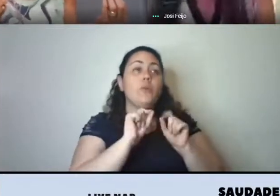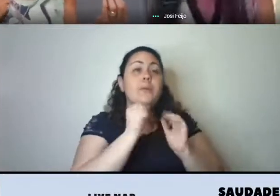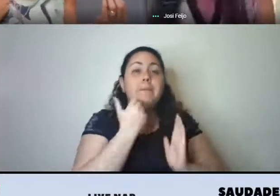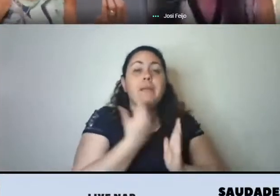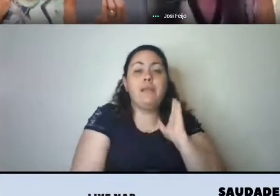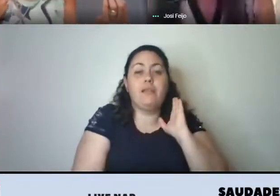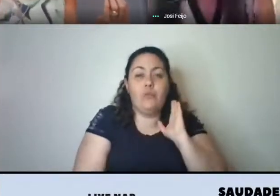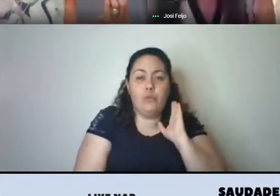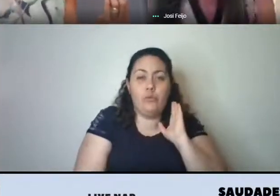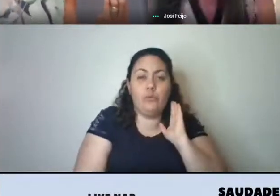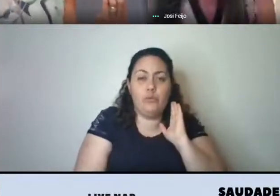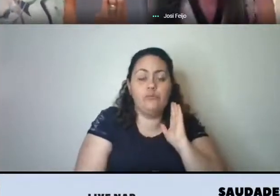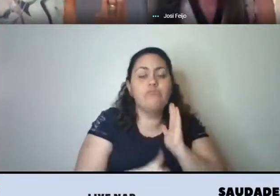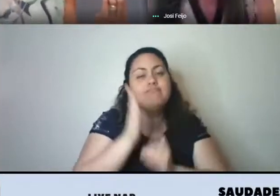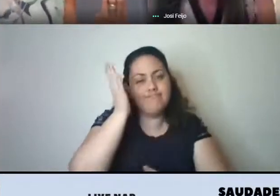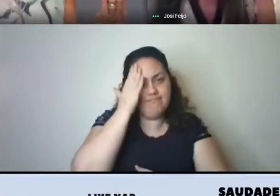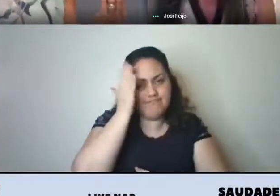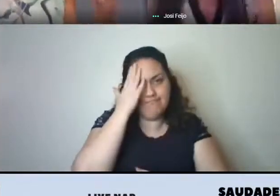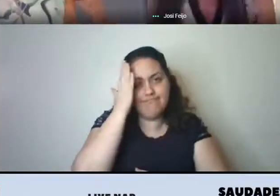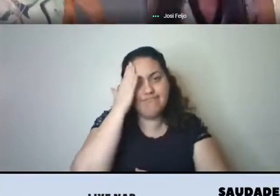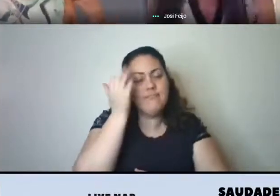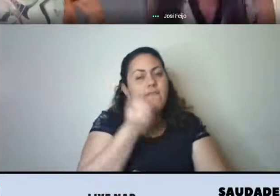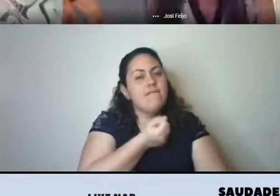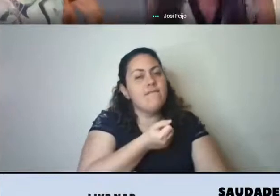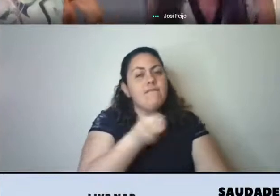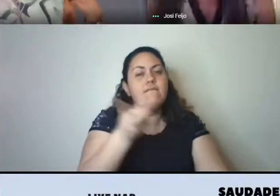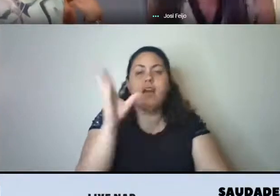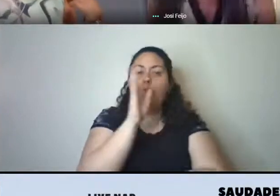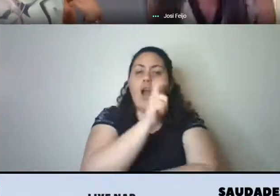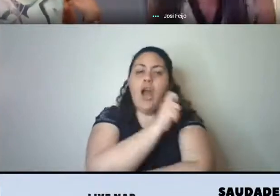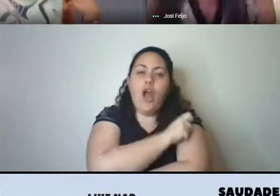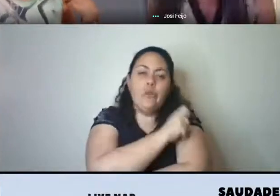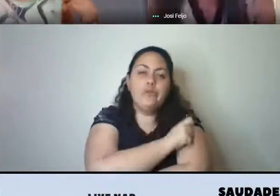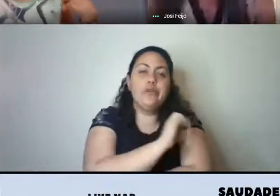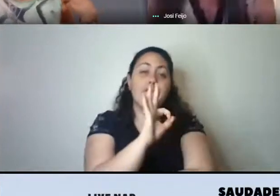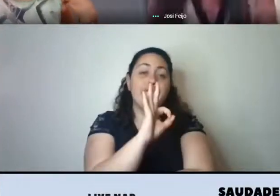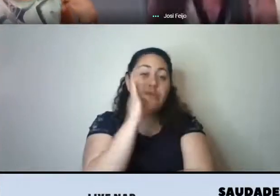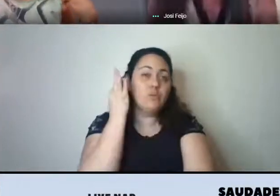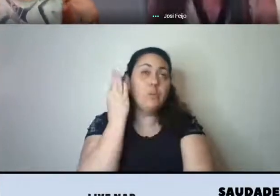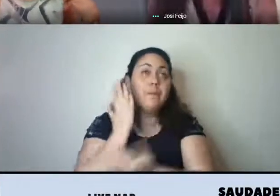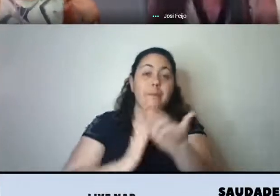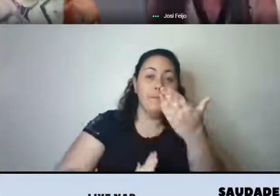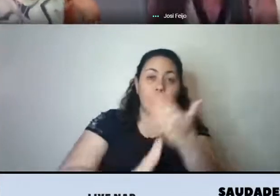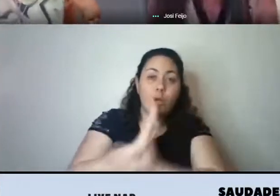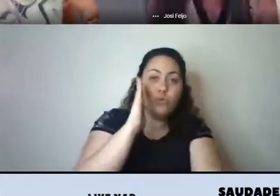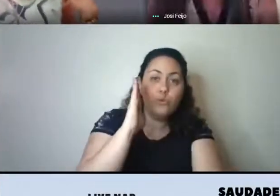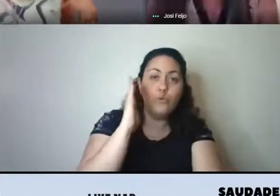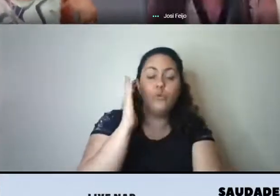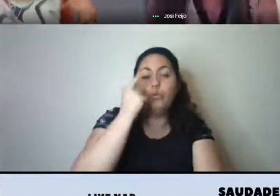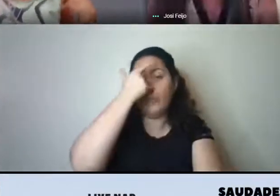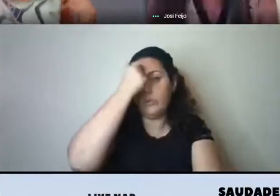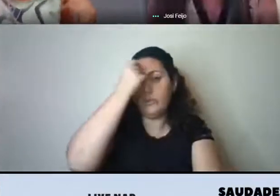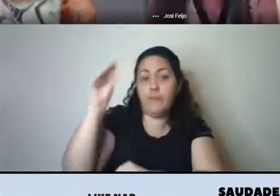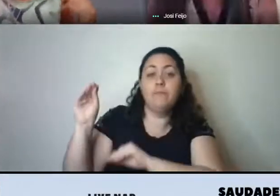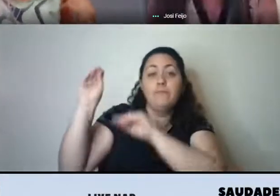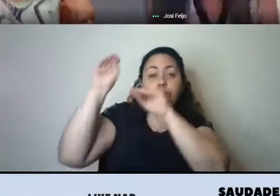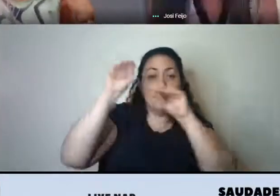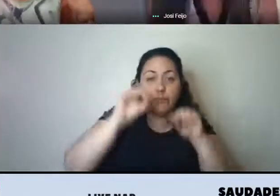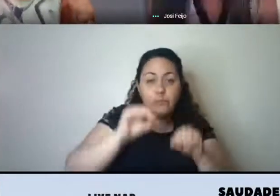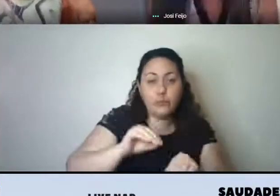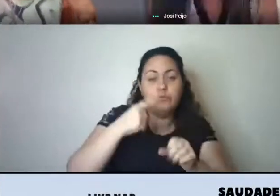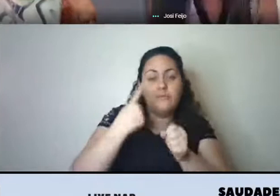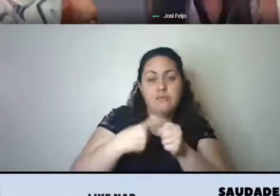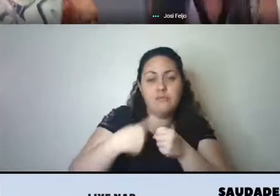a gente sabe que tinham feito vestibular, tinham passado na universidade, tinham se mudado para Porto Alegre,